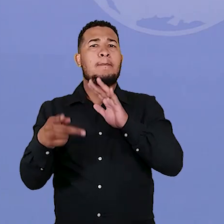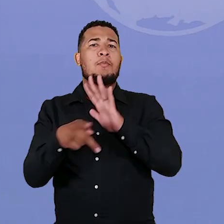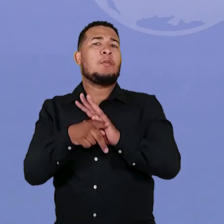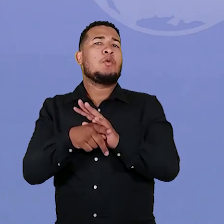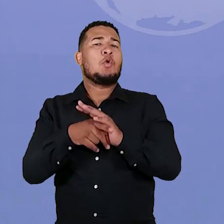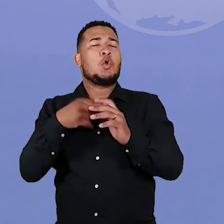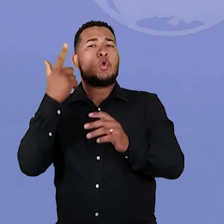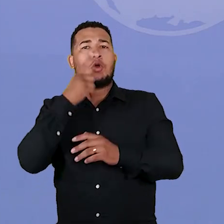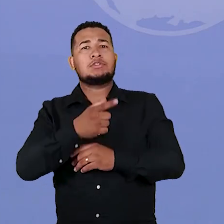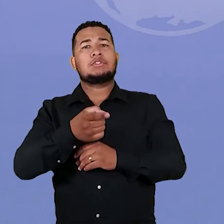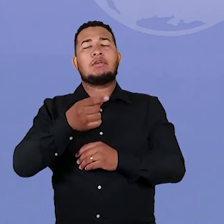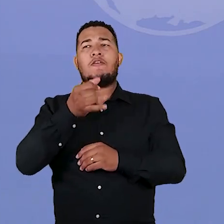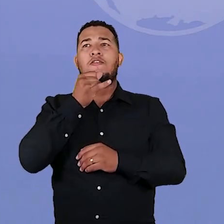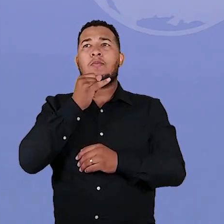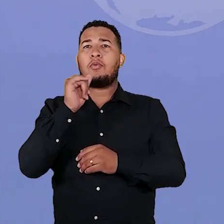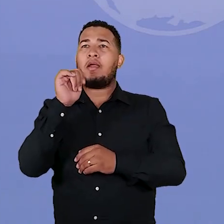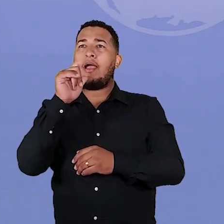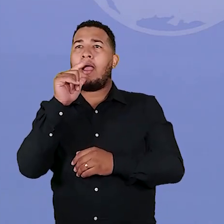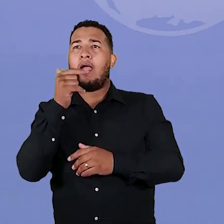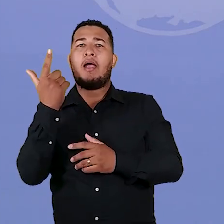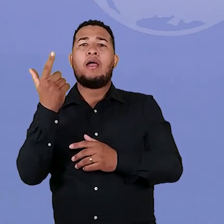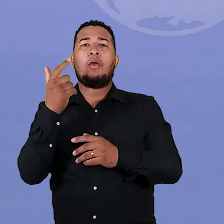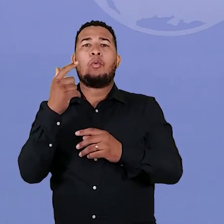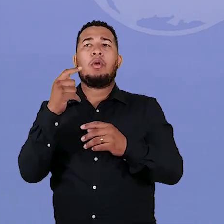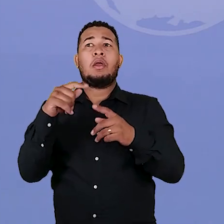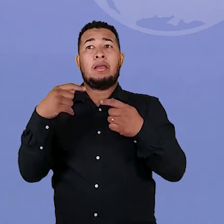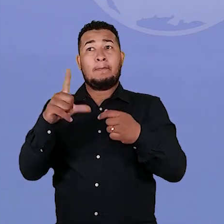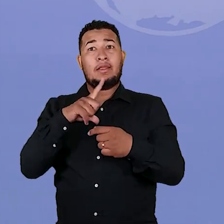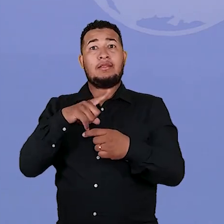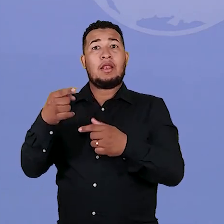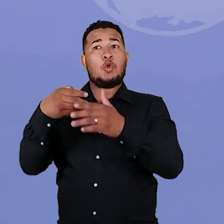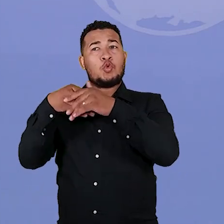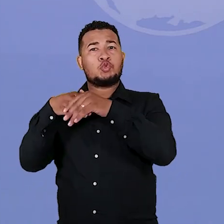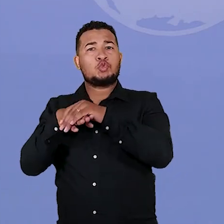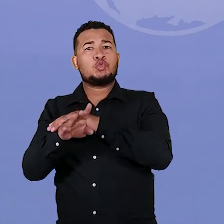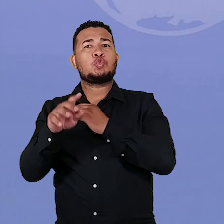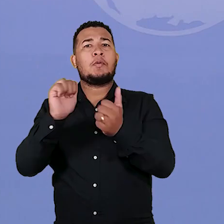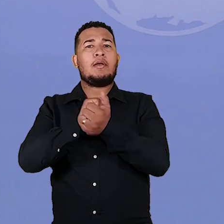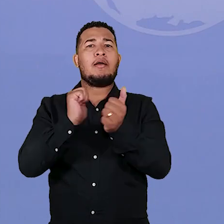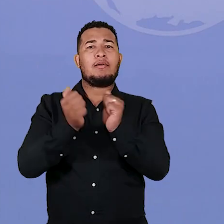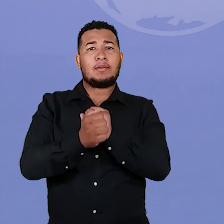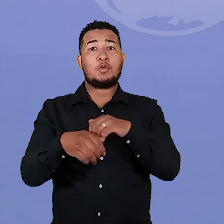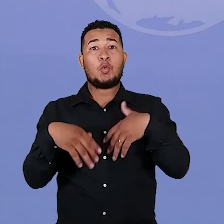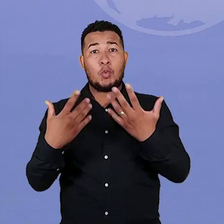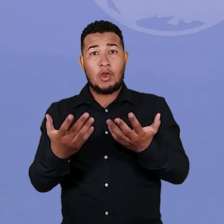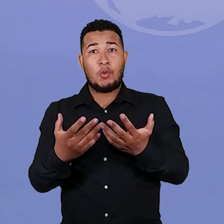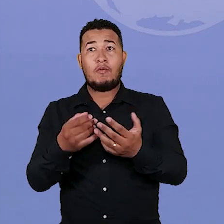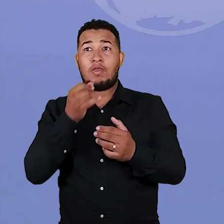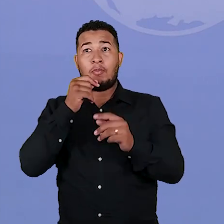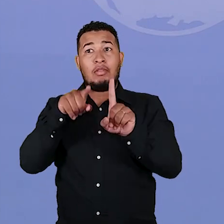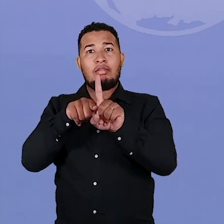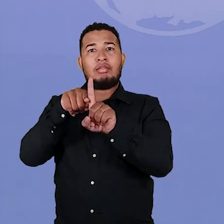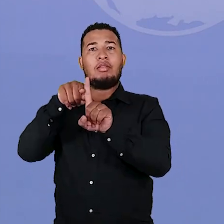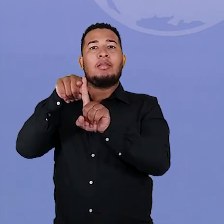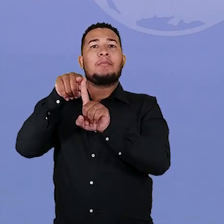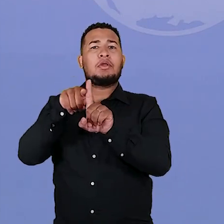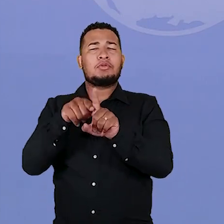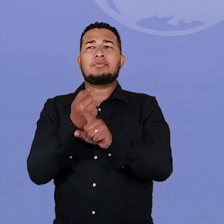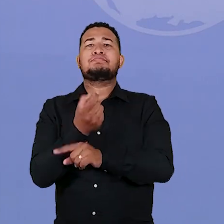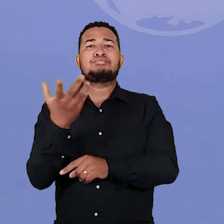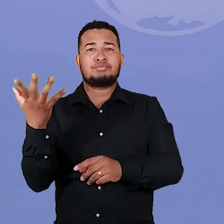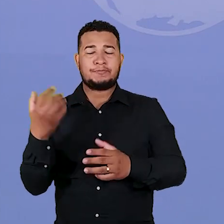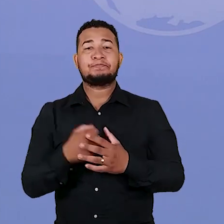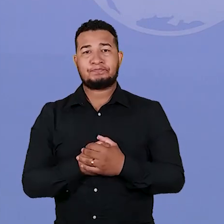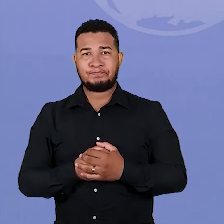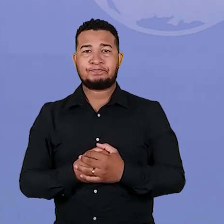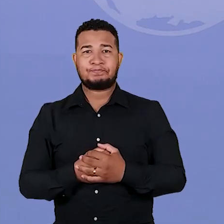precisa para sobreviver, de água, qual a disponibilidade de água que ele está acostumado, que ele está adaptado, a